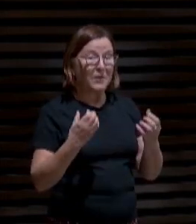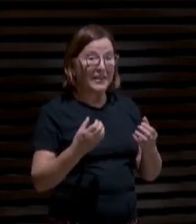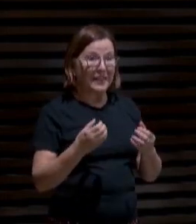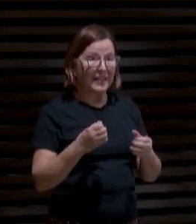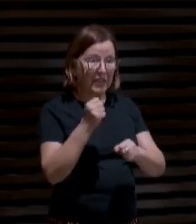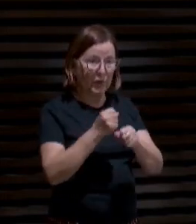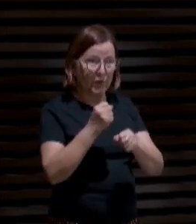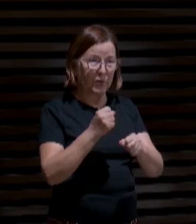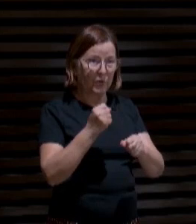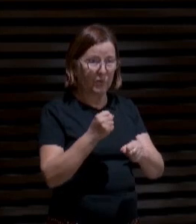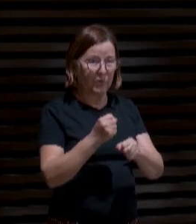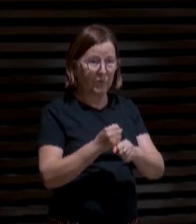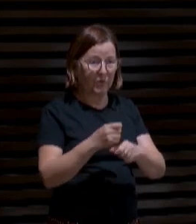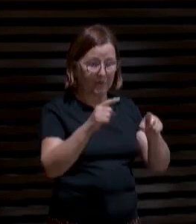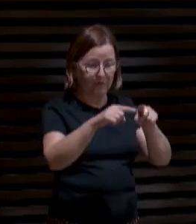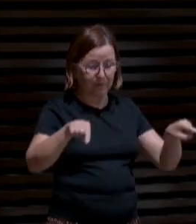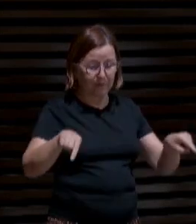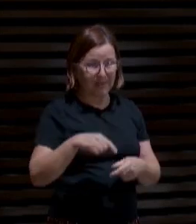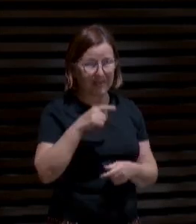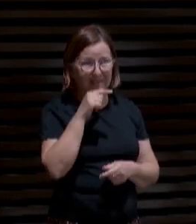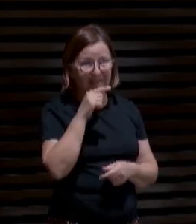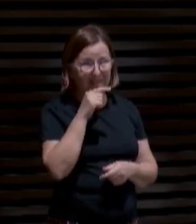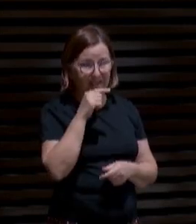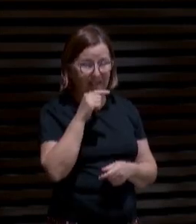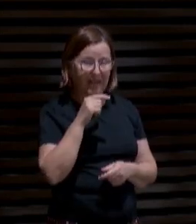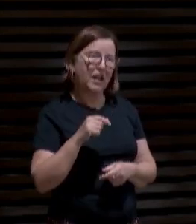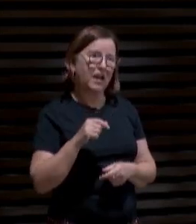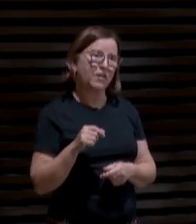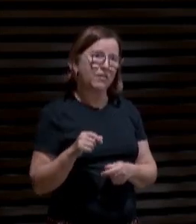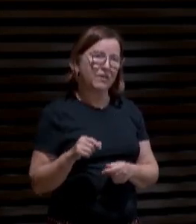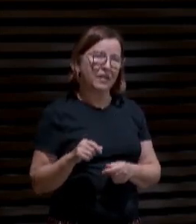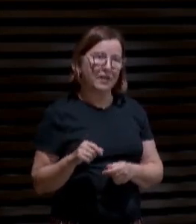para Jerusalém, mas tirando o dinheiro do Corbã,